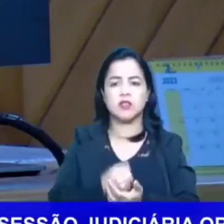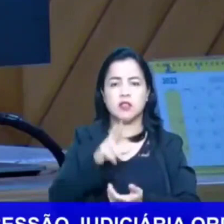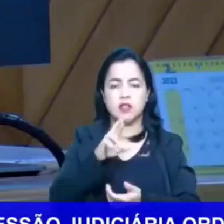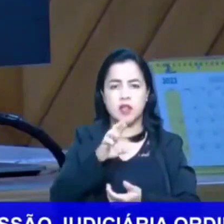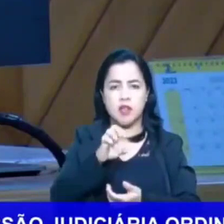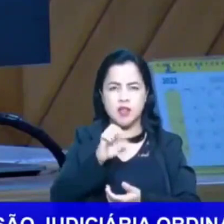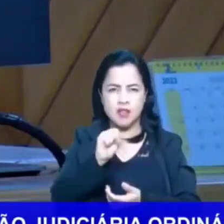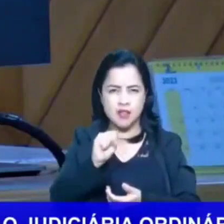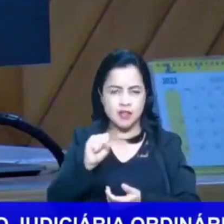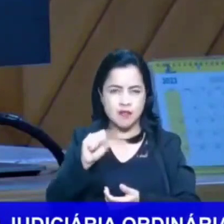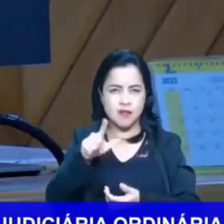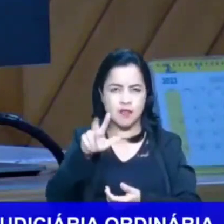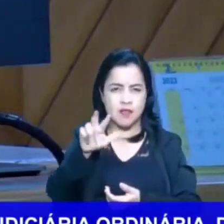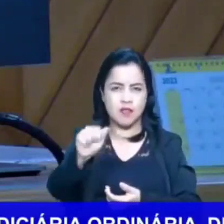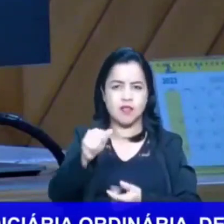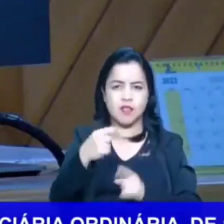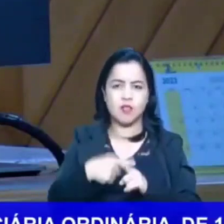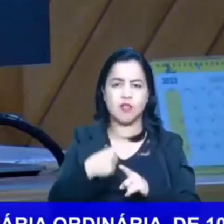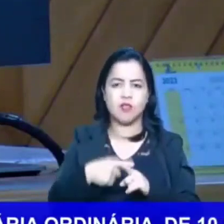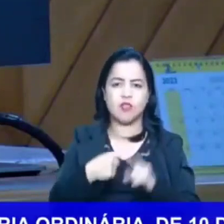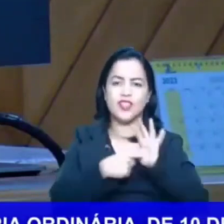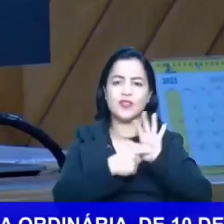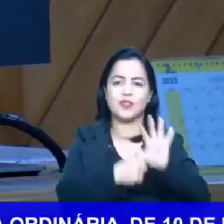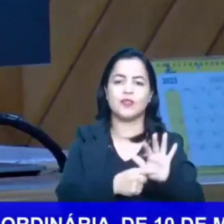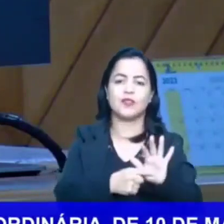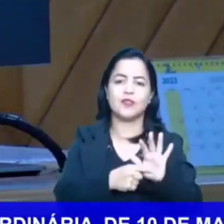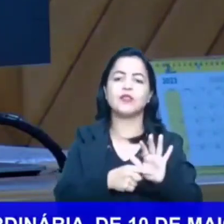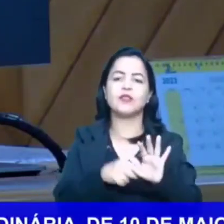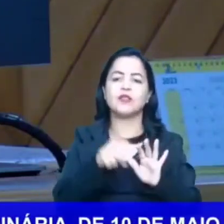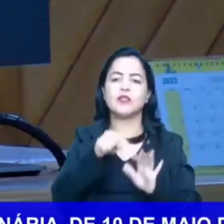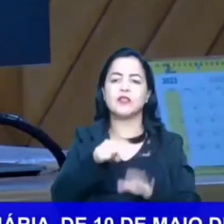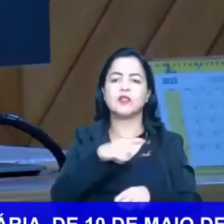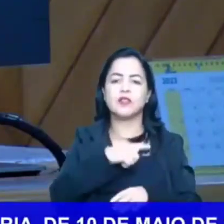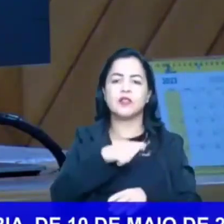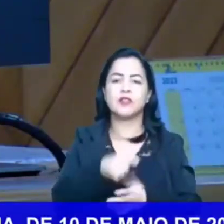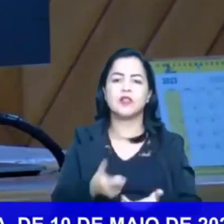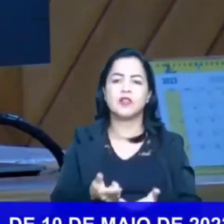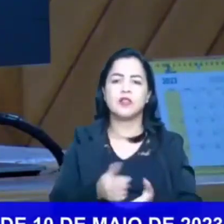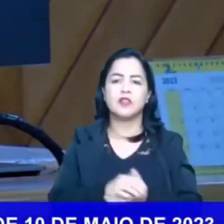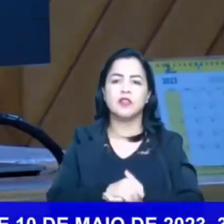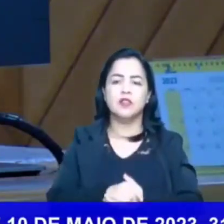ressalvas, mesmo porque eu registro aqui que,